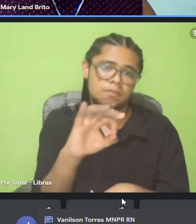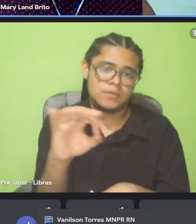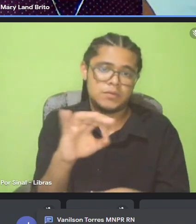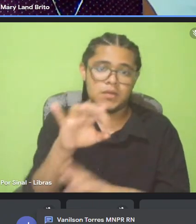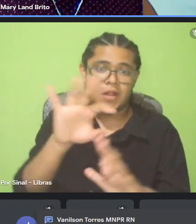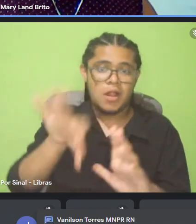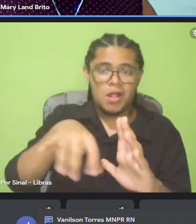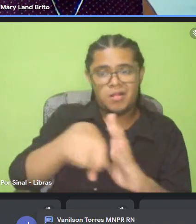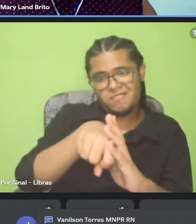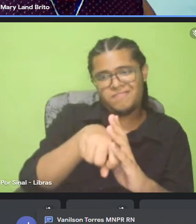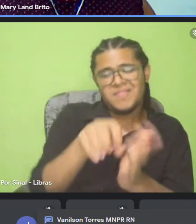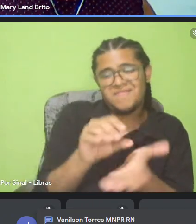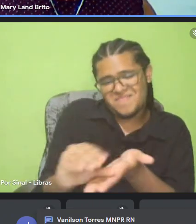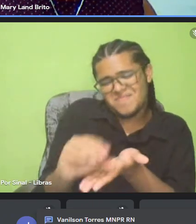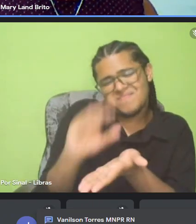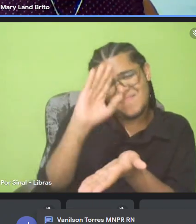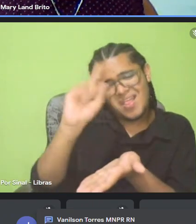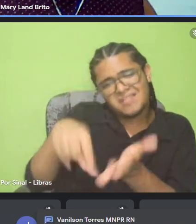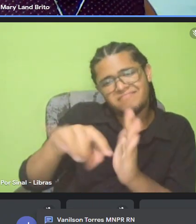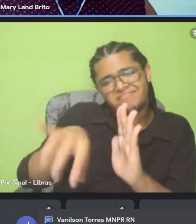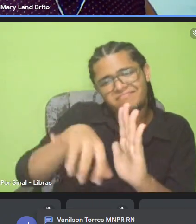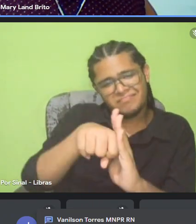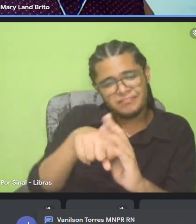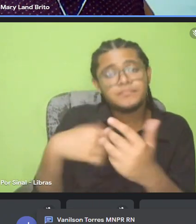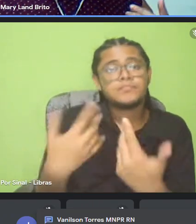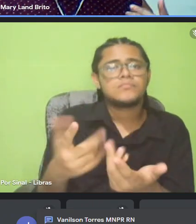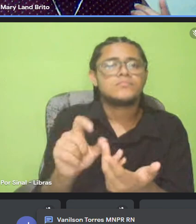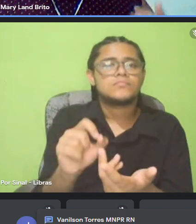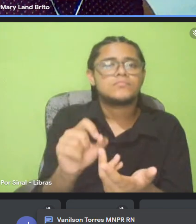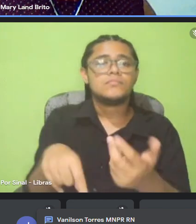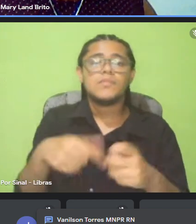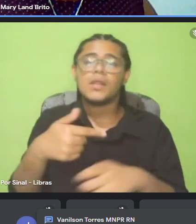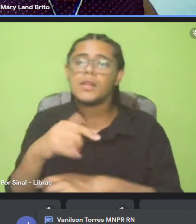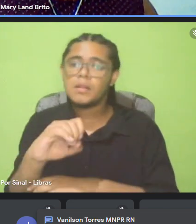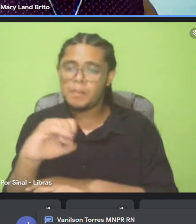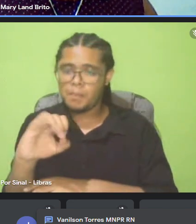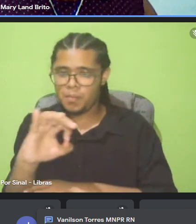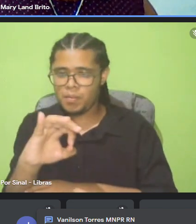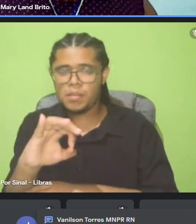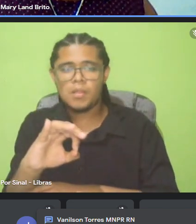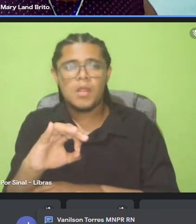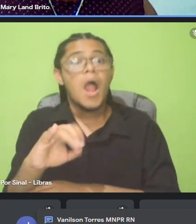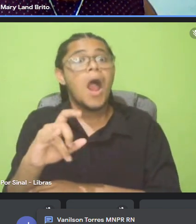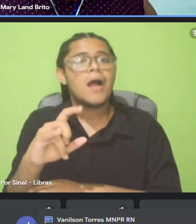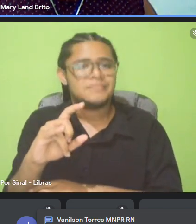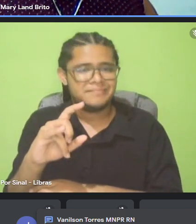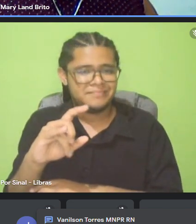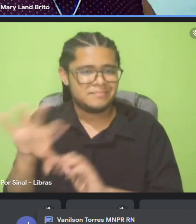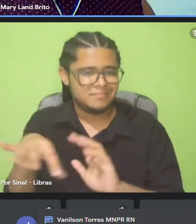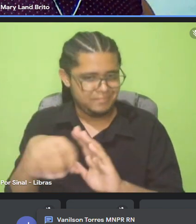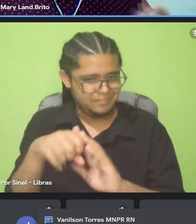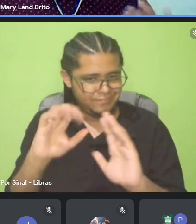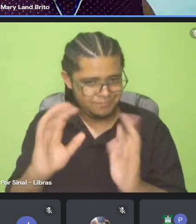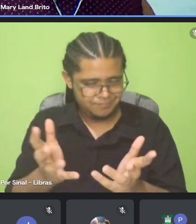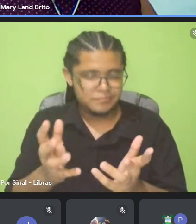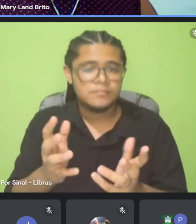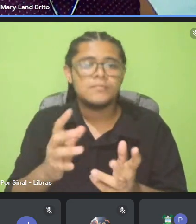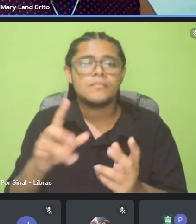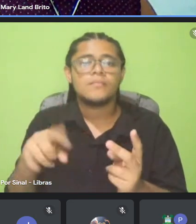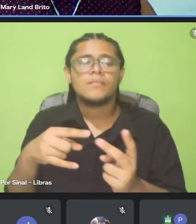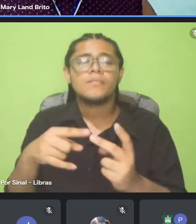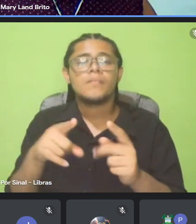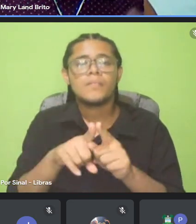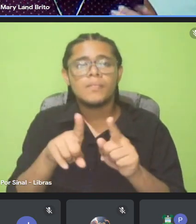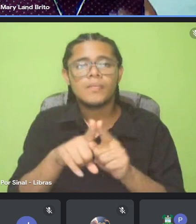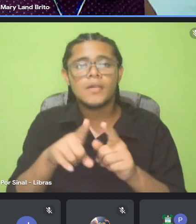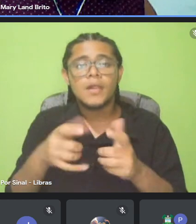recorte. Então, para a produção, o que é a produção? Para quem quer fazer filme de audiovisual, filme de audiovisual,